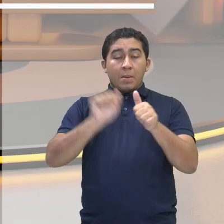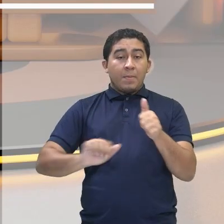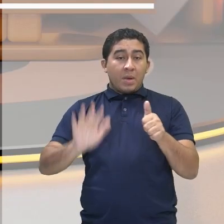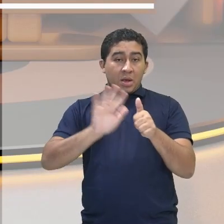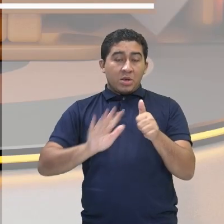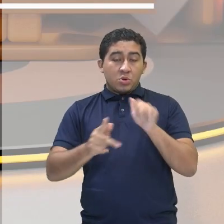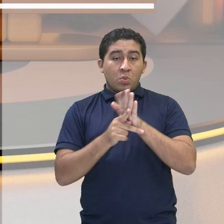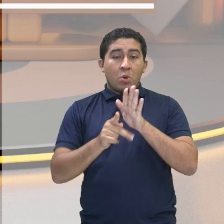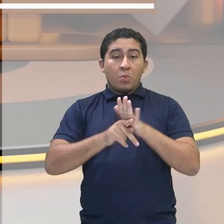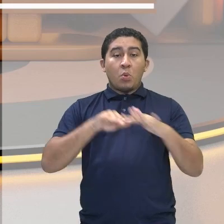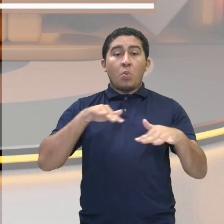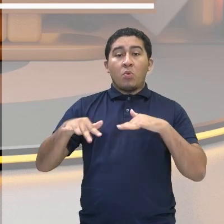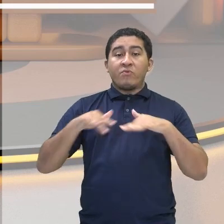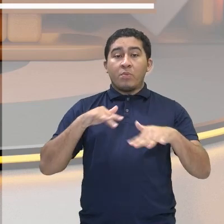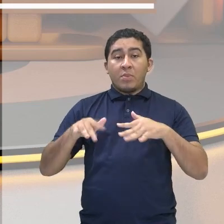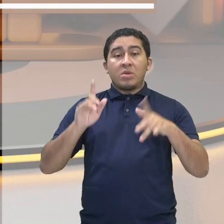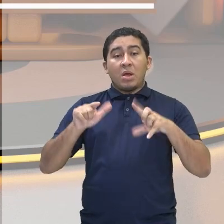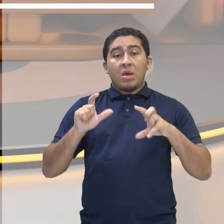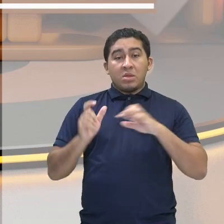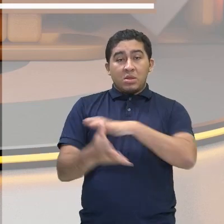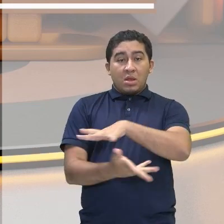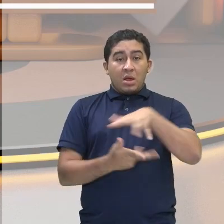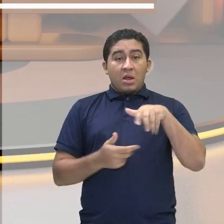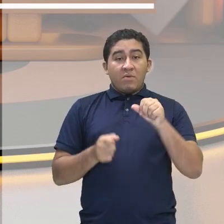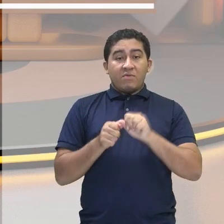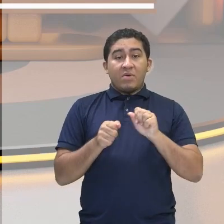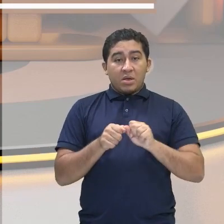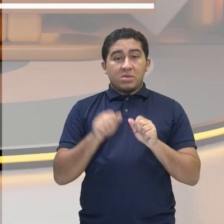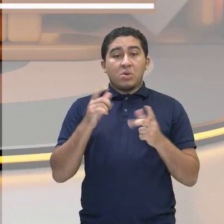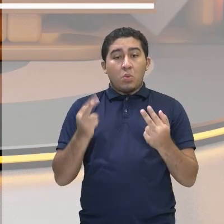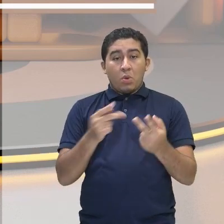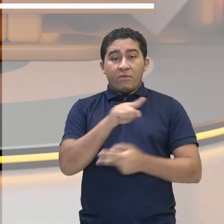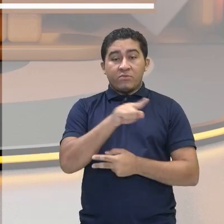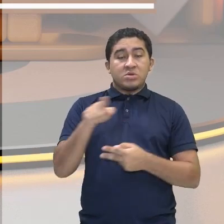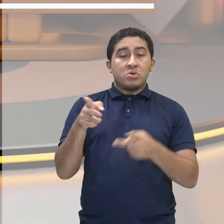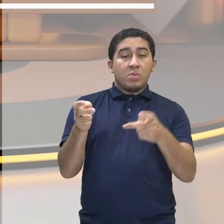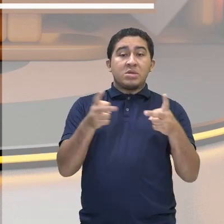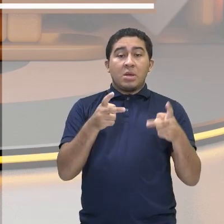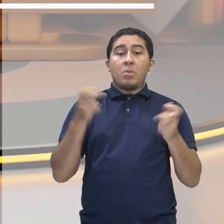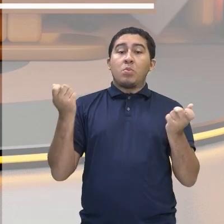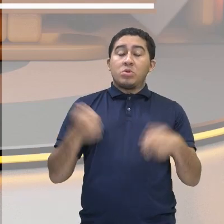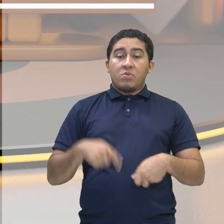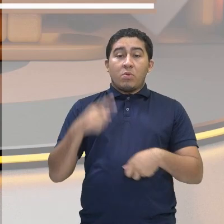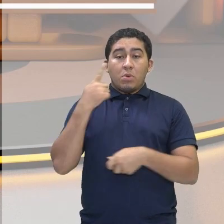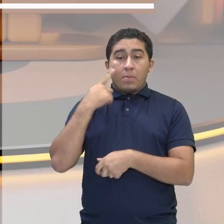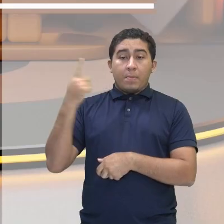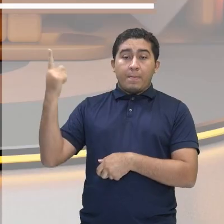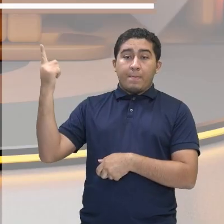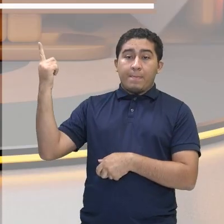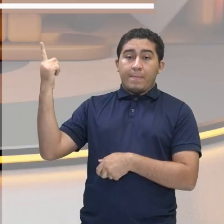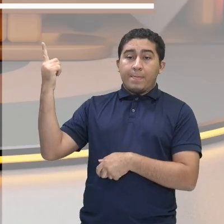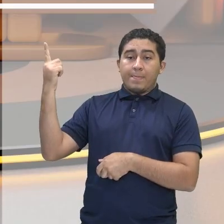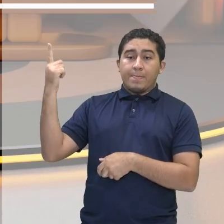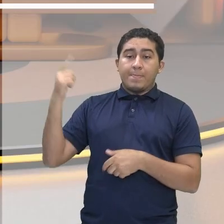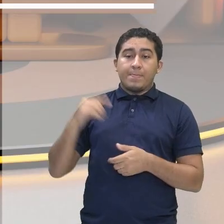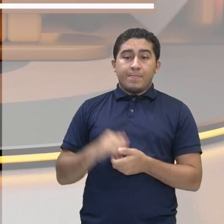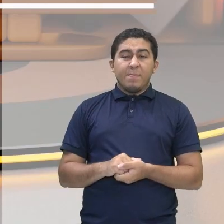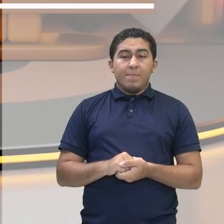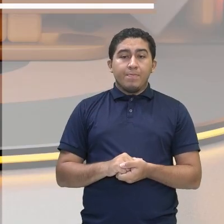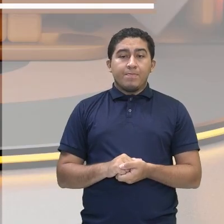desse movimento que a Terra vai realizar, como vocês estão observando. Aí nós temos, olha, esse